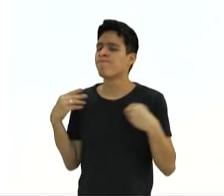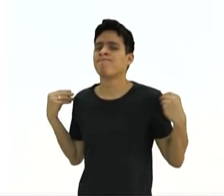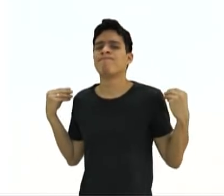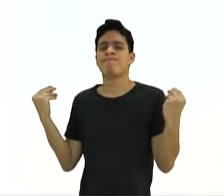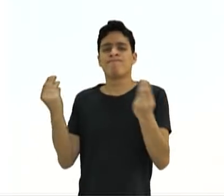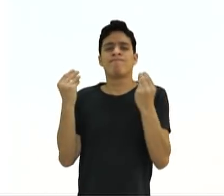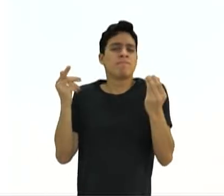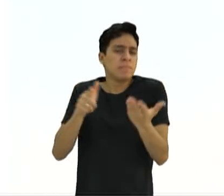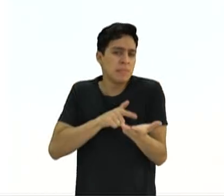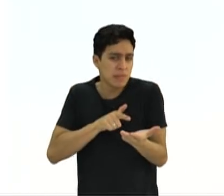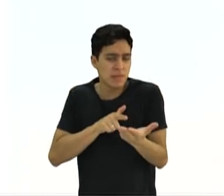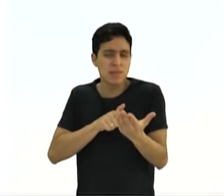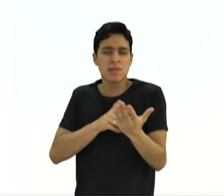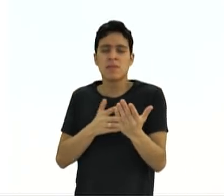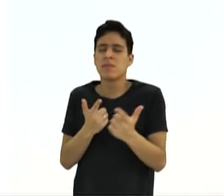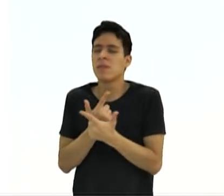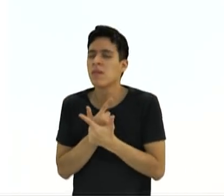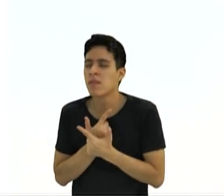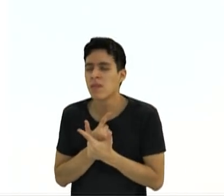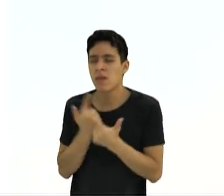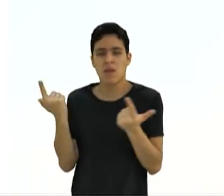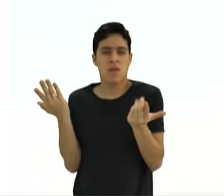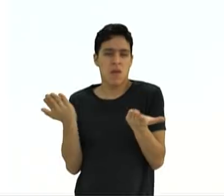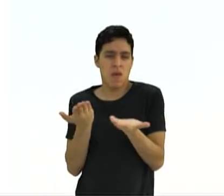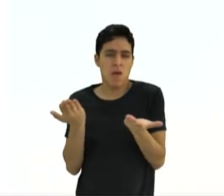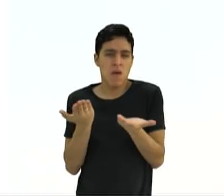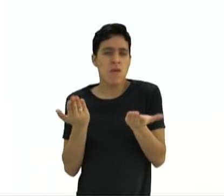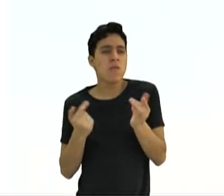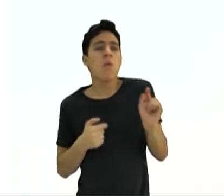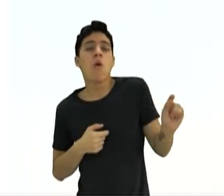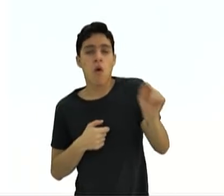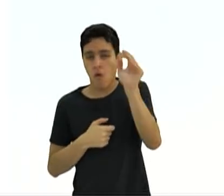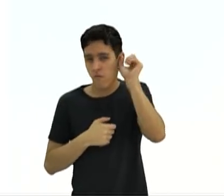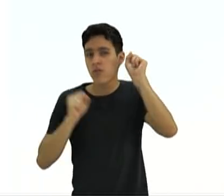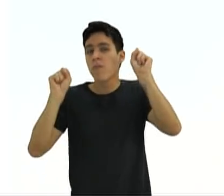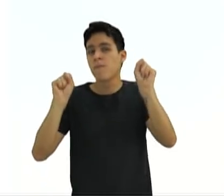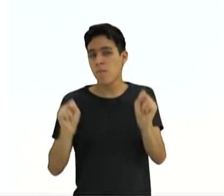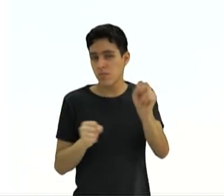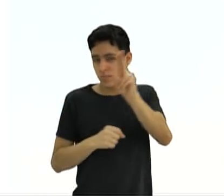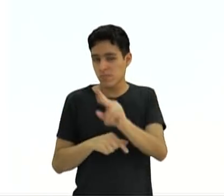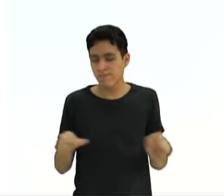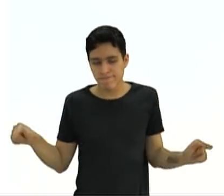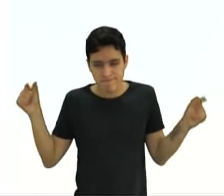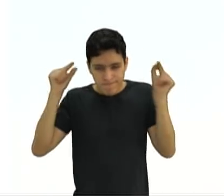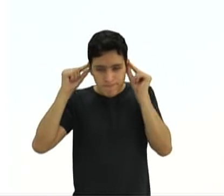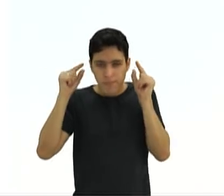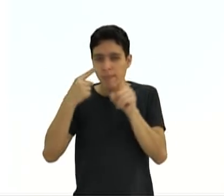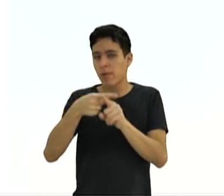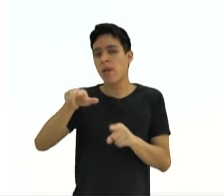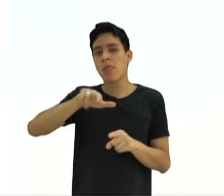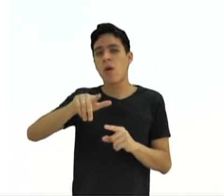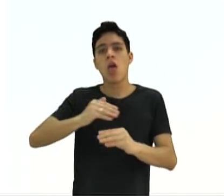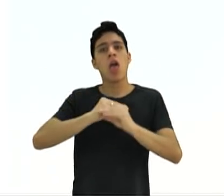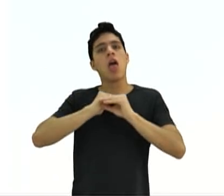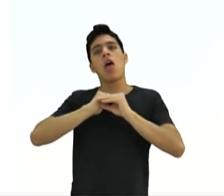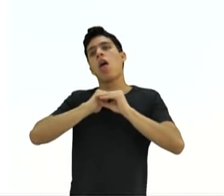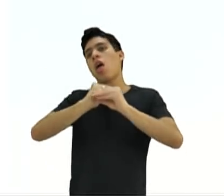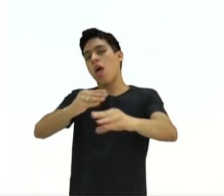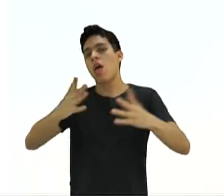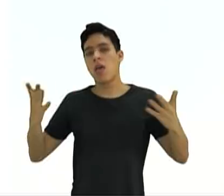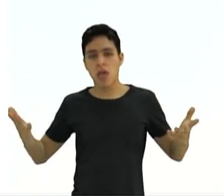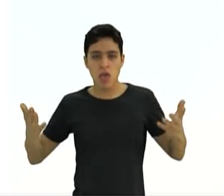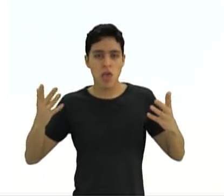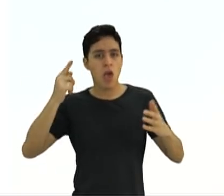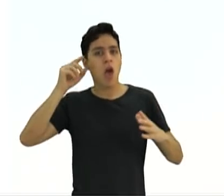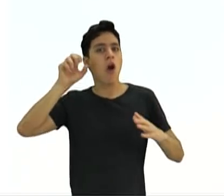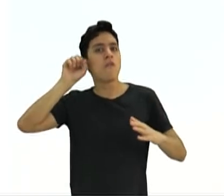traz. Graças a Deus hoje existe o fone de ouvido, né? Ninguém é obrigado a ficar ouvindo a mesma música que você escuta o dia todo, mas